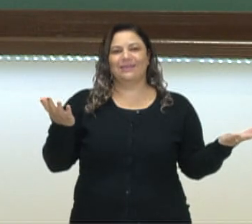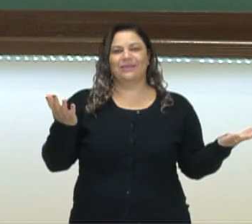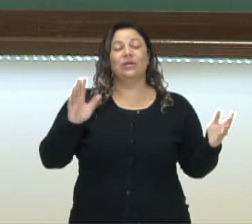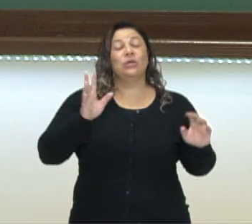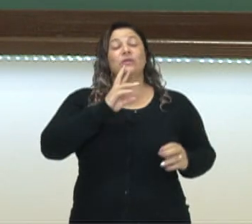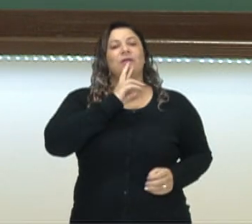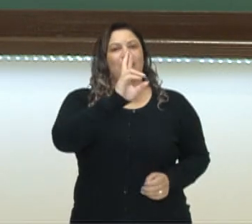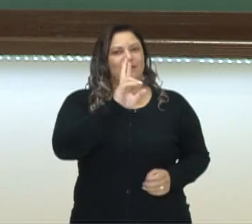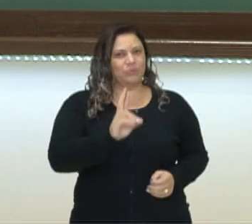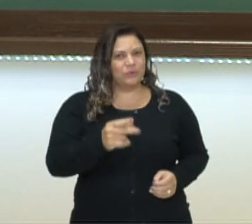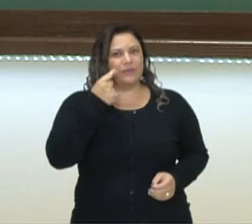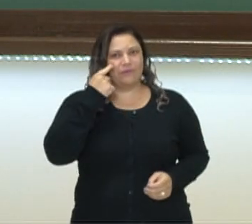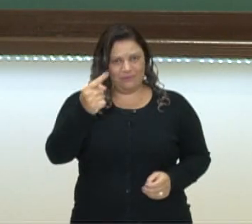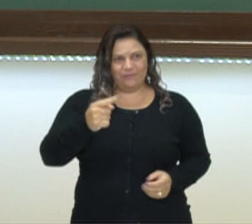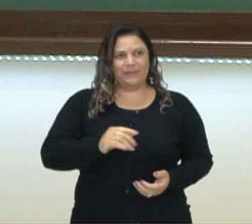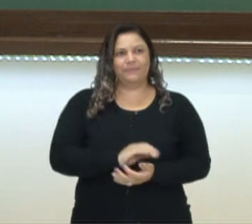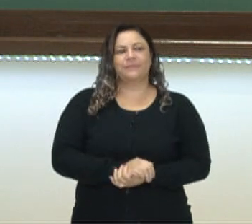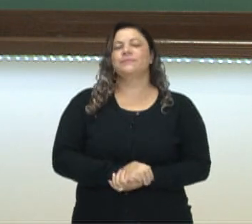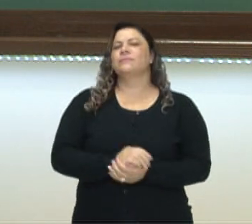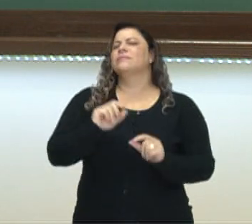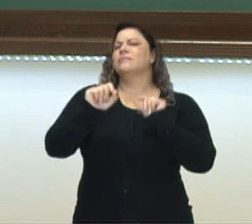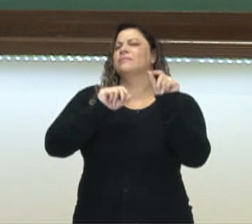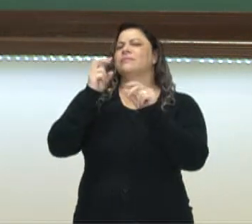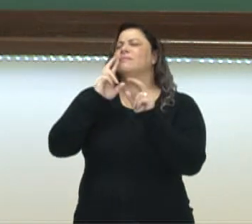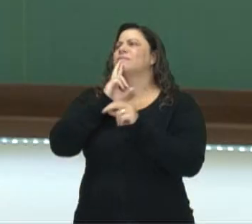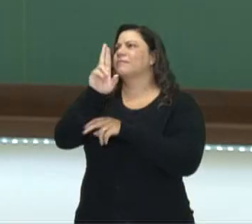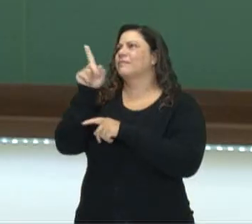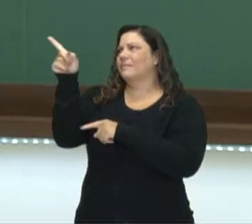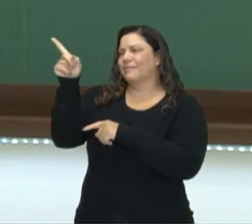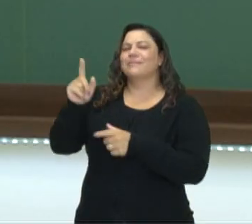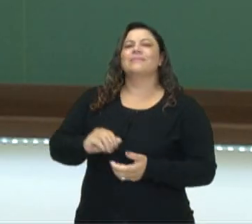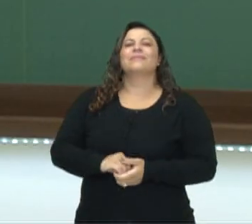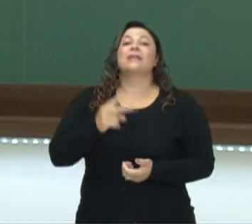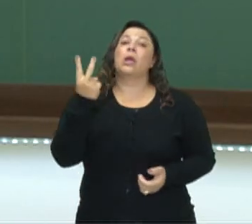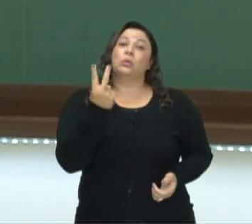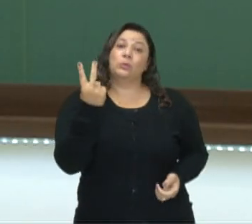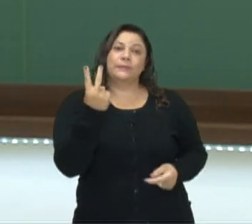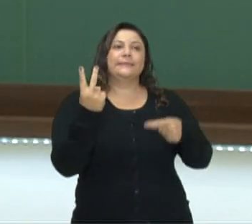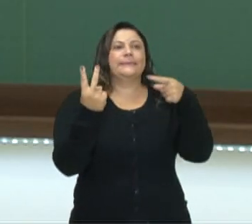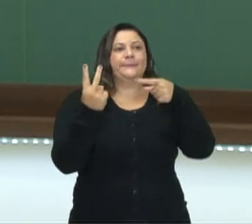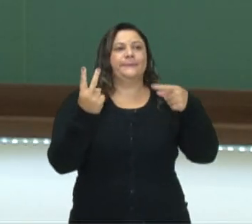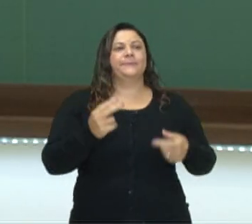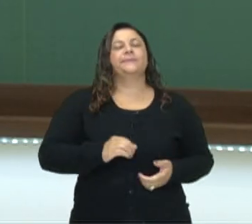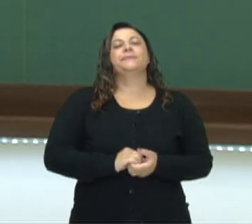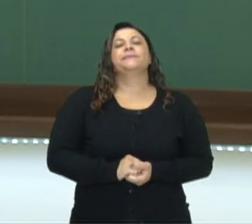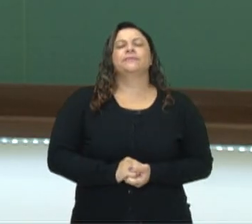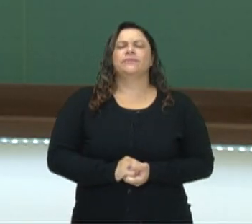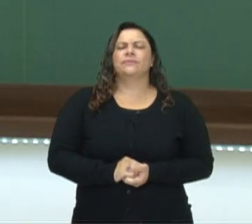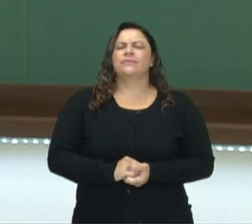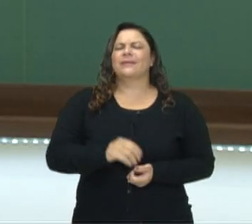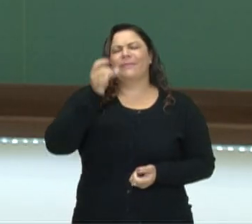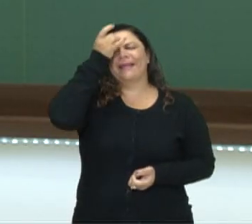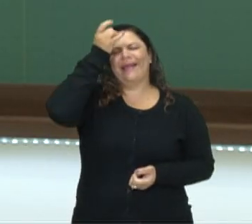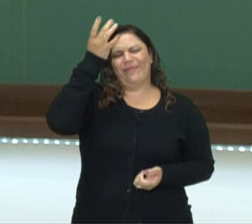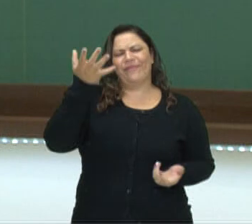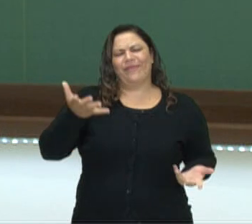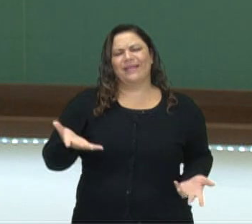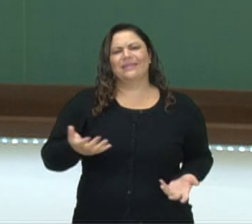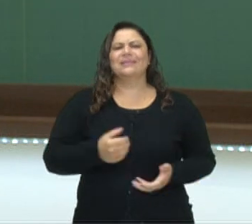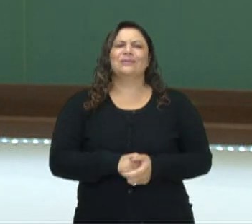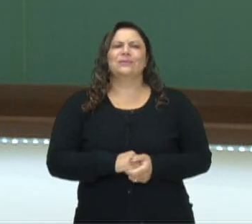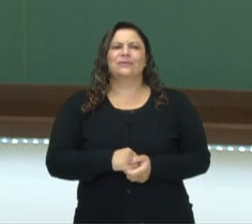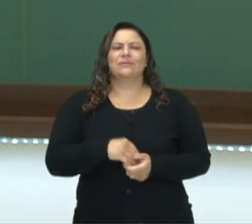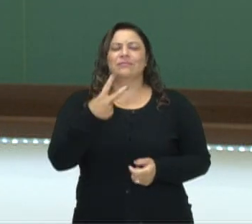Resolveram? Vamos ver? 2 vezes 1 facinho, né? 2 vezes 1, 2. 2 vezes 10 também é fácil. 2 vezes